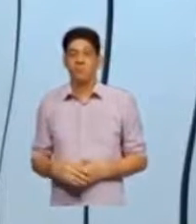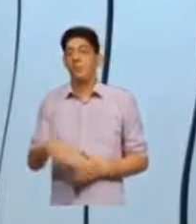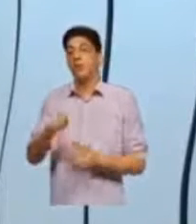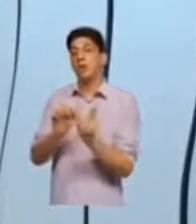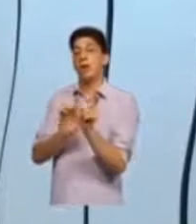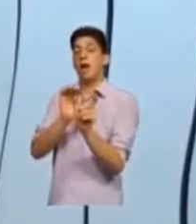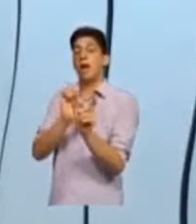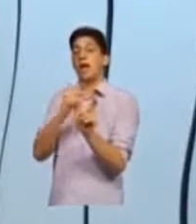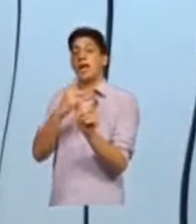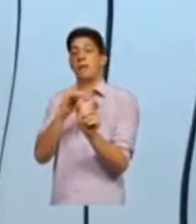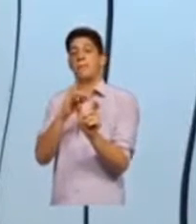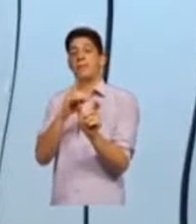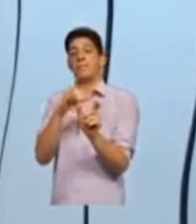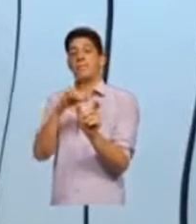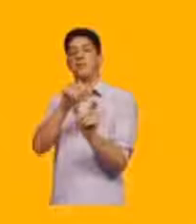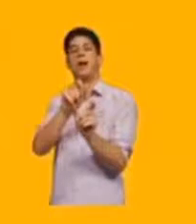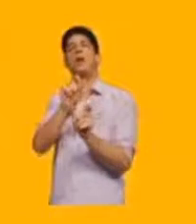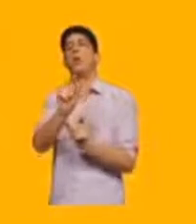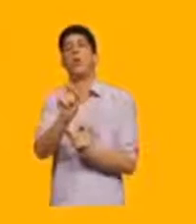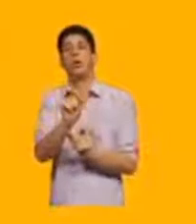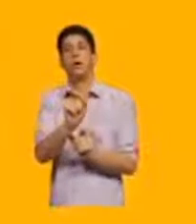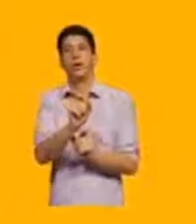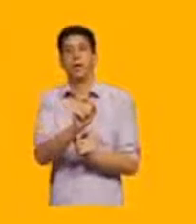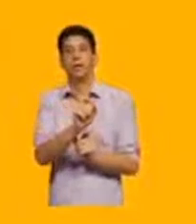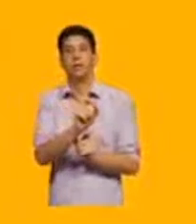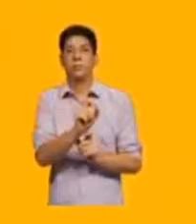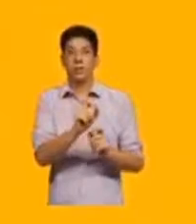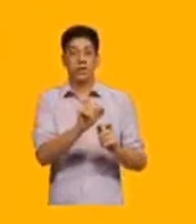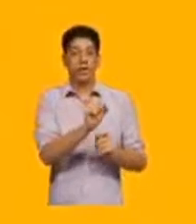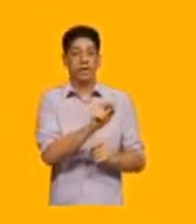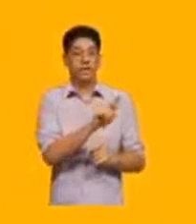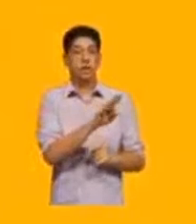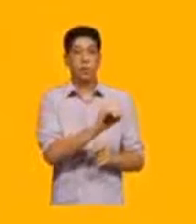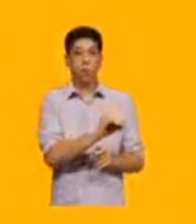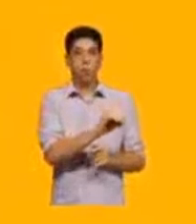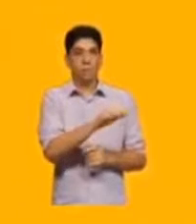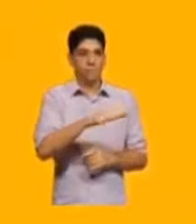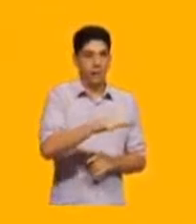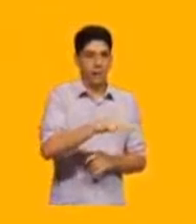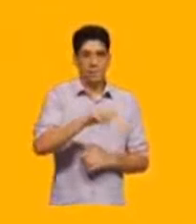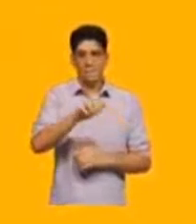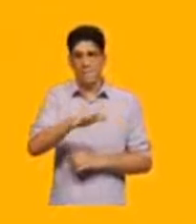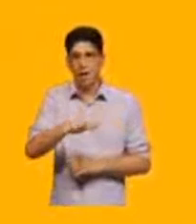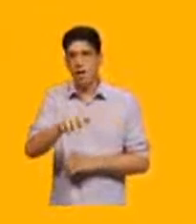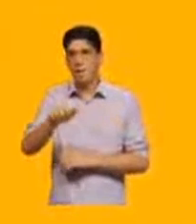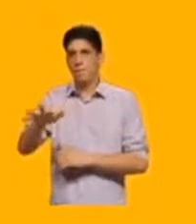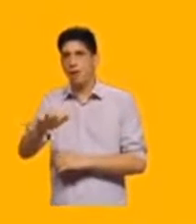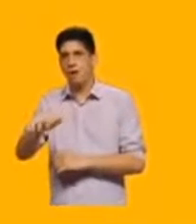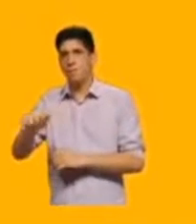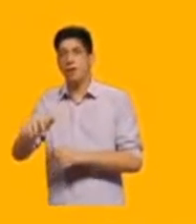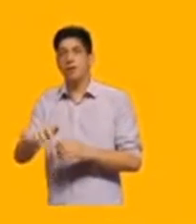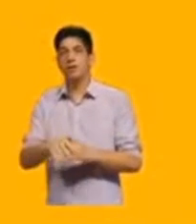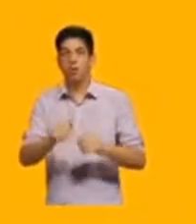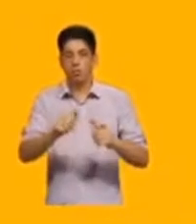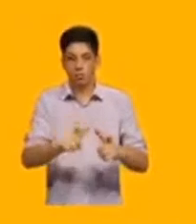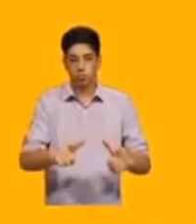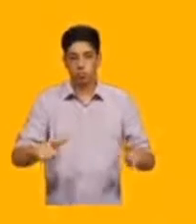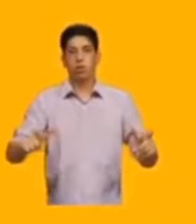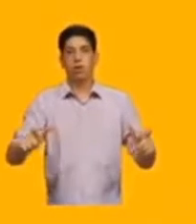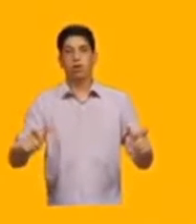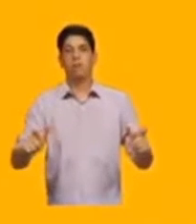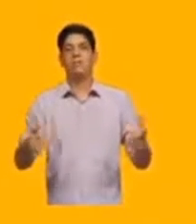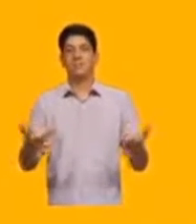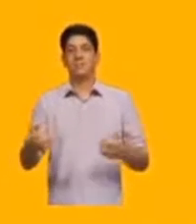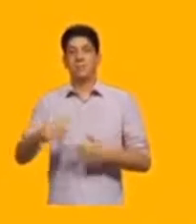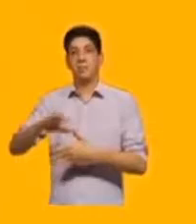Epidemia, que vai caracterizar quando um surto acontece em várias regiões. Então eu tenho aqui, olha, um mapa de ano passado, que